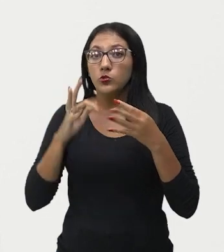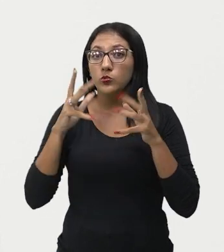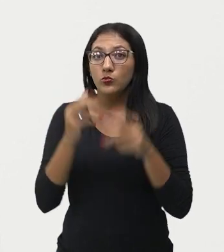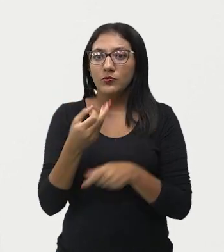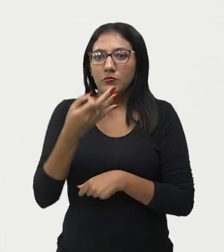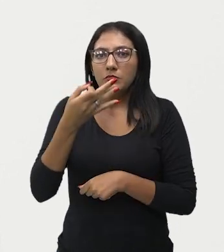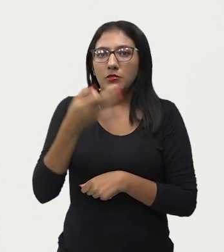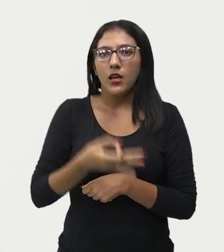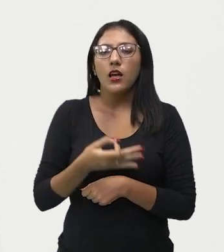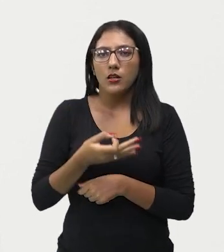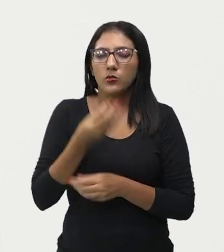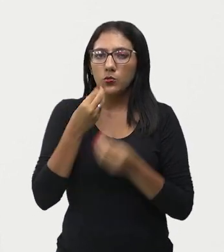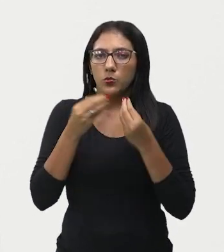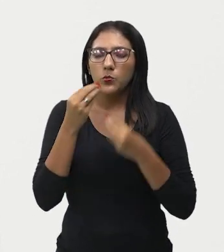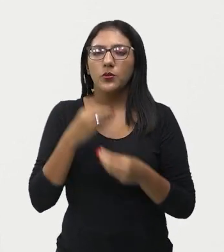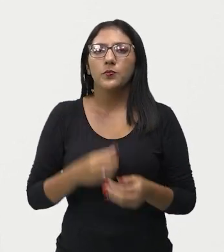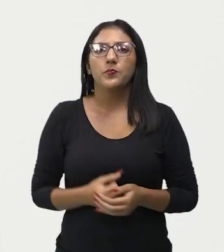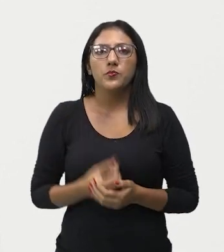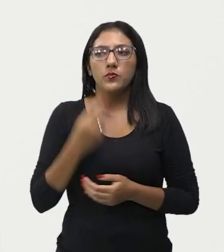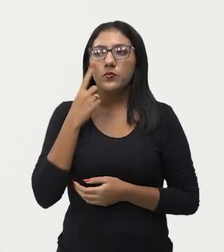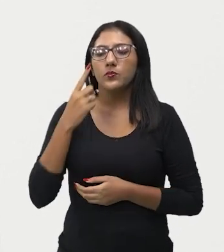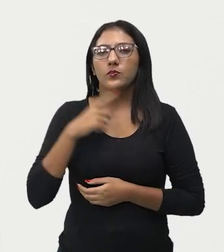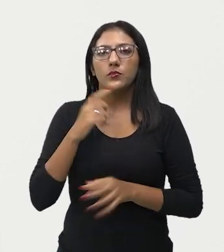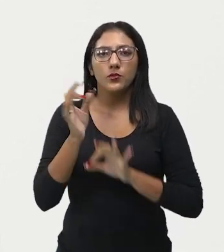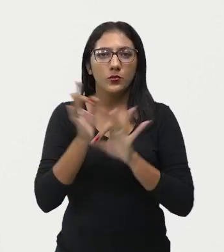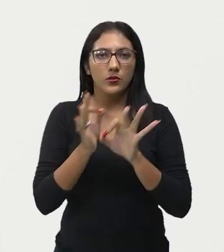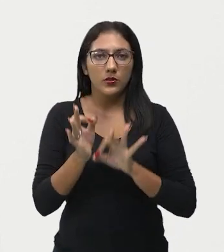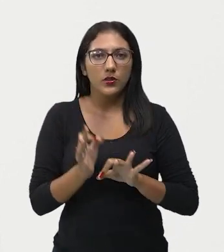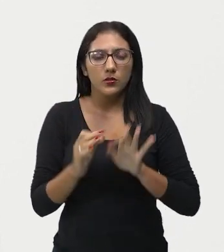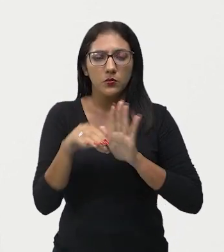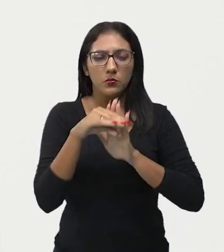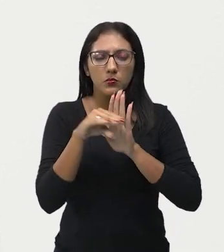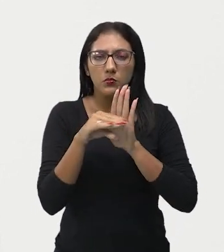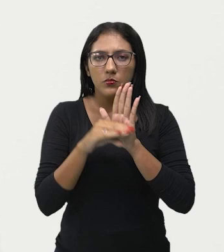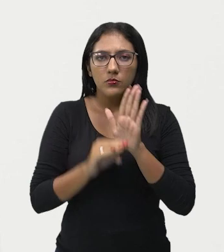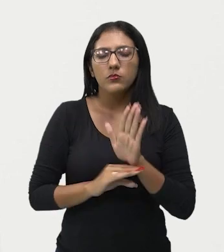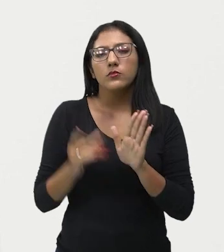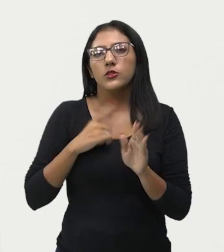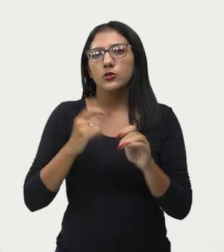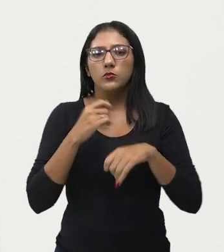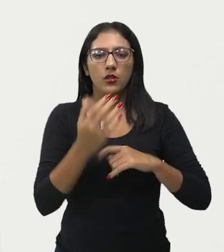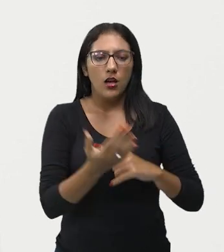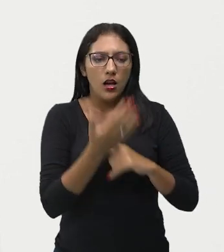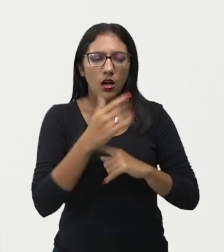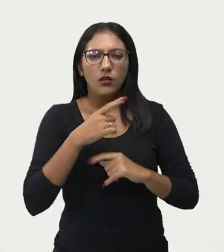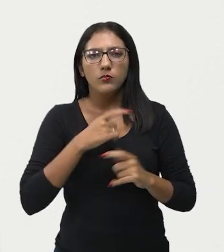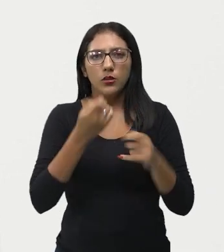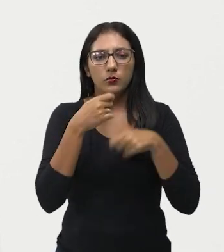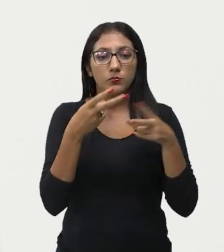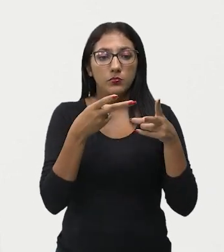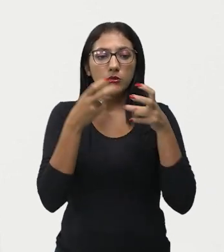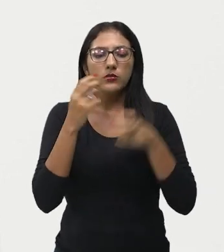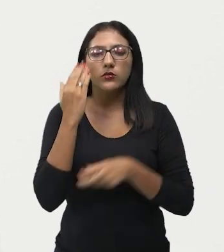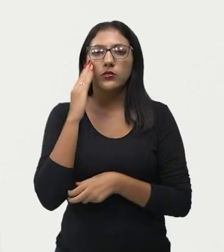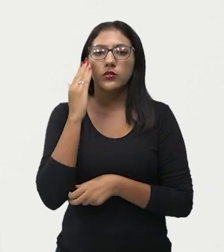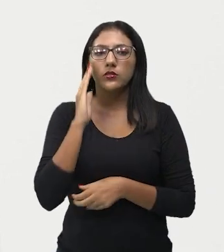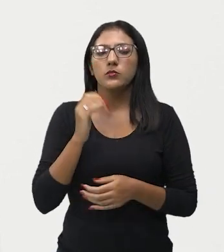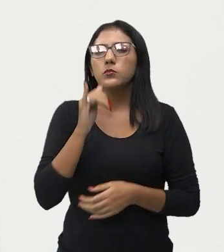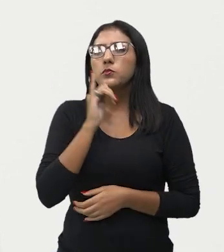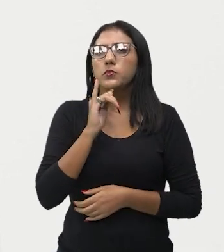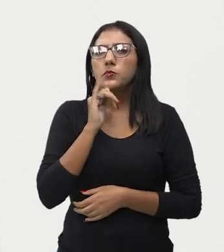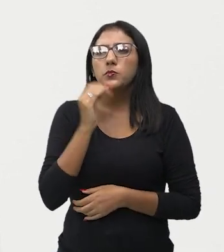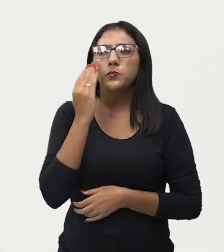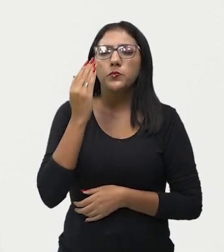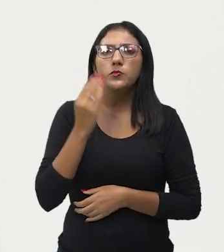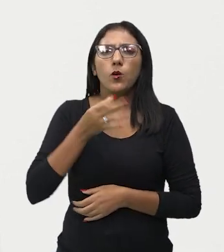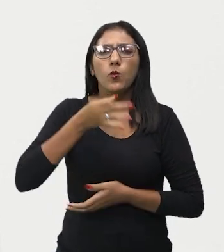ser consumido. E o fato de estar representado em uma tabela nos ajuda a ter essa percepção. Tipo, café da